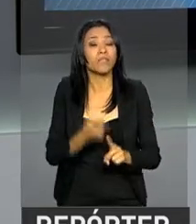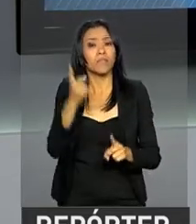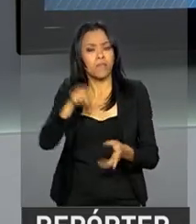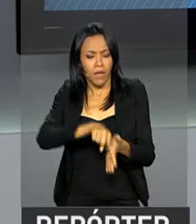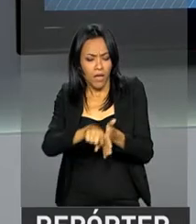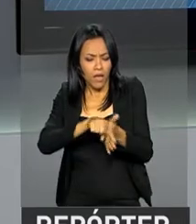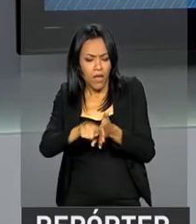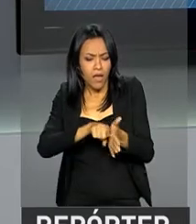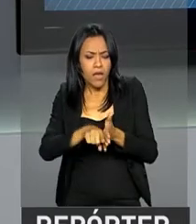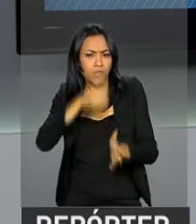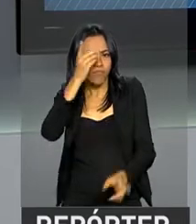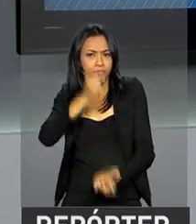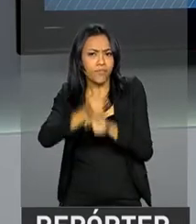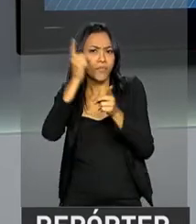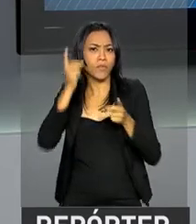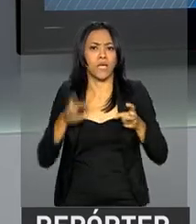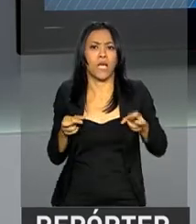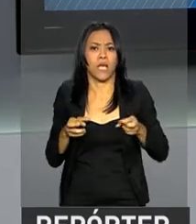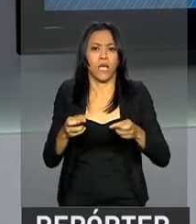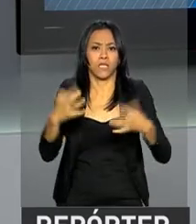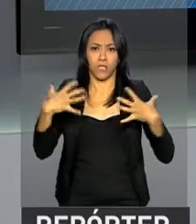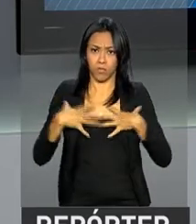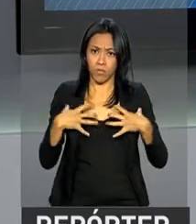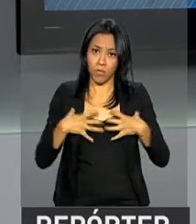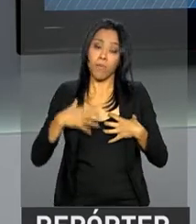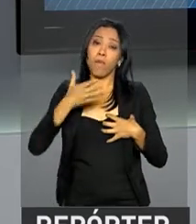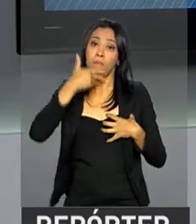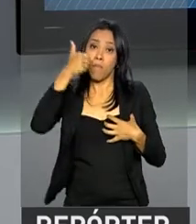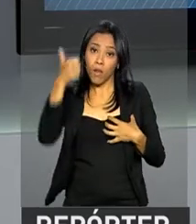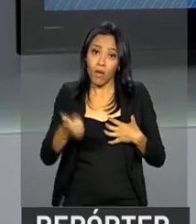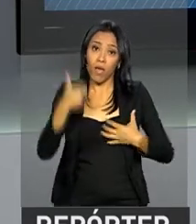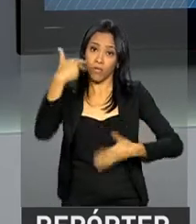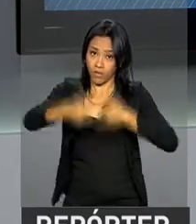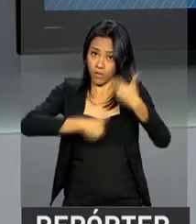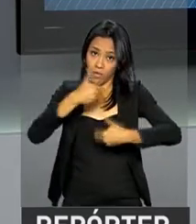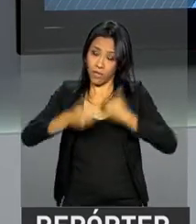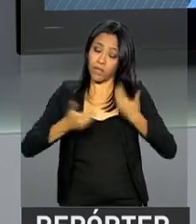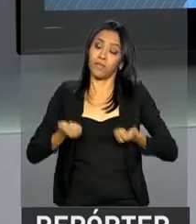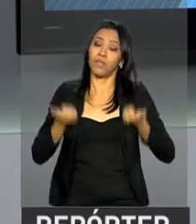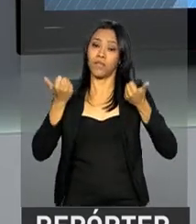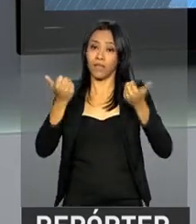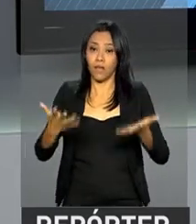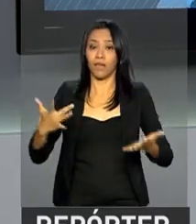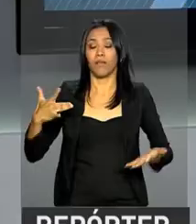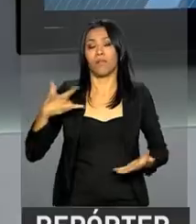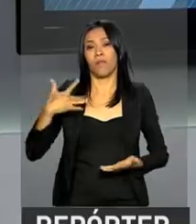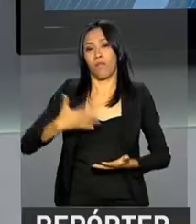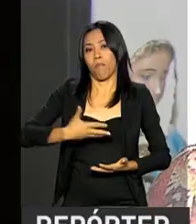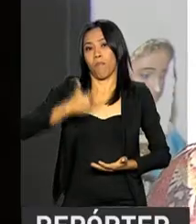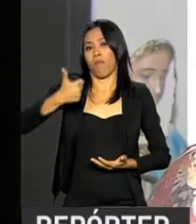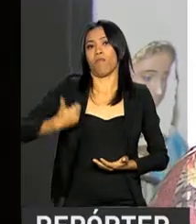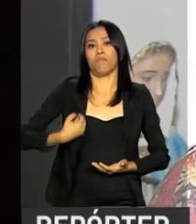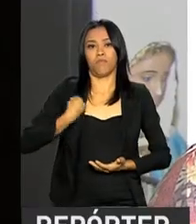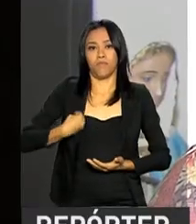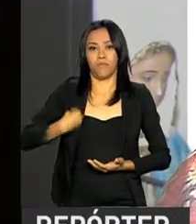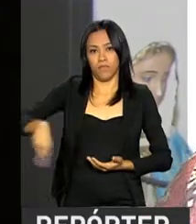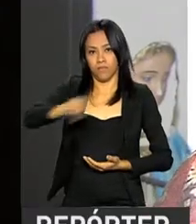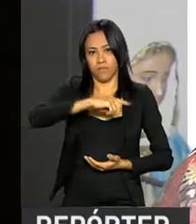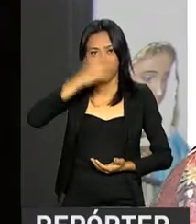câncer de mama a iniciativa busca melhorar o tratamento e dar mais qualidade de vida aos pacientes é